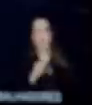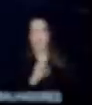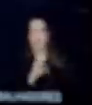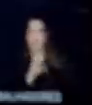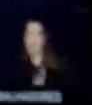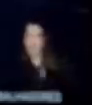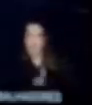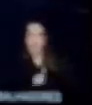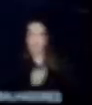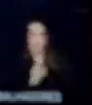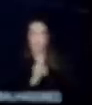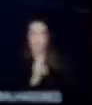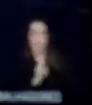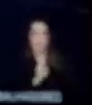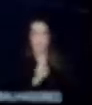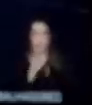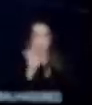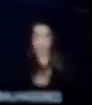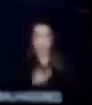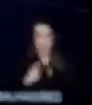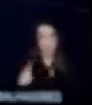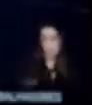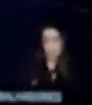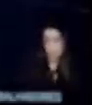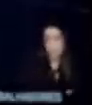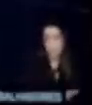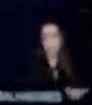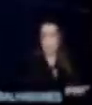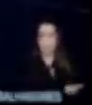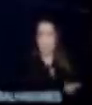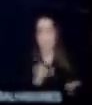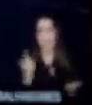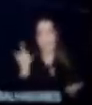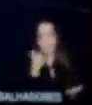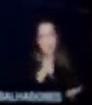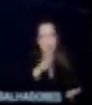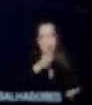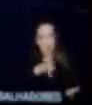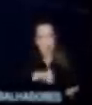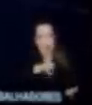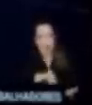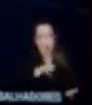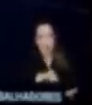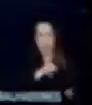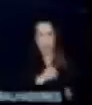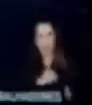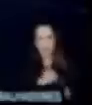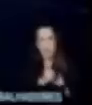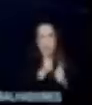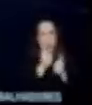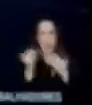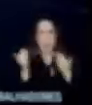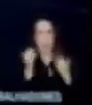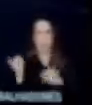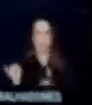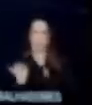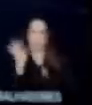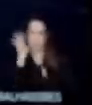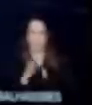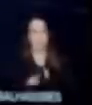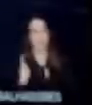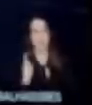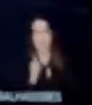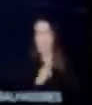80% das negociações coletivas estão sendo feitas com ganhos reais acima da inflação. Ah, meu Deus. E aprovamos,